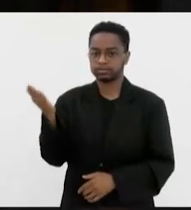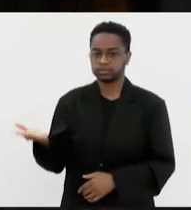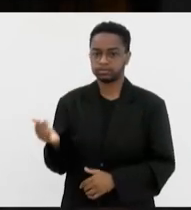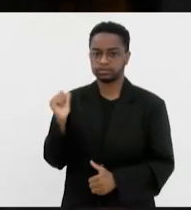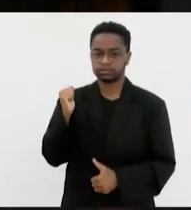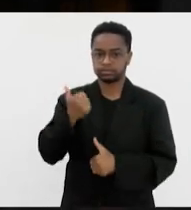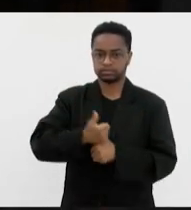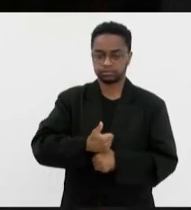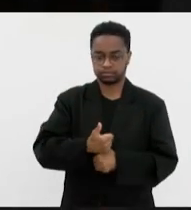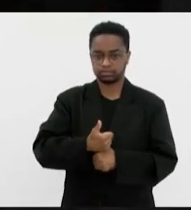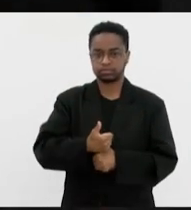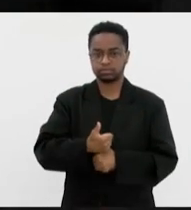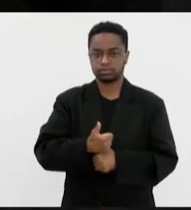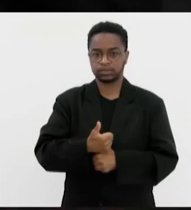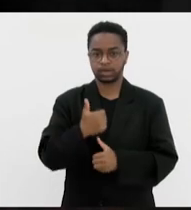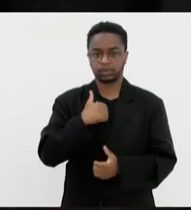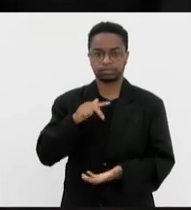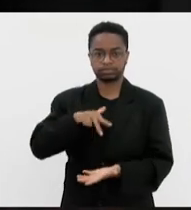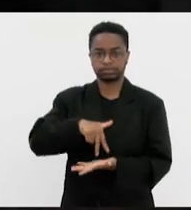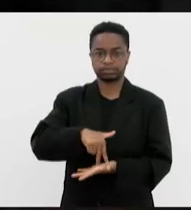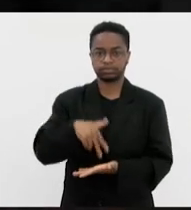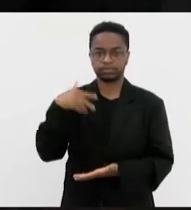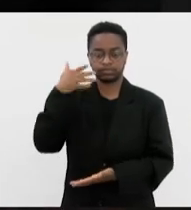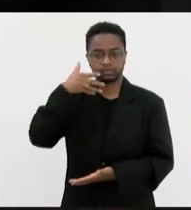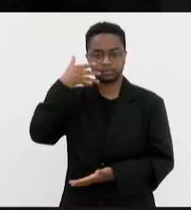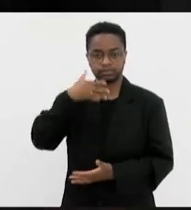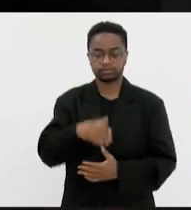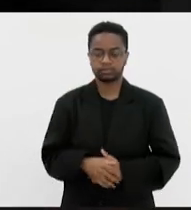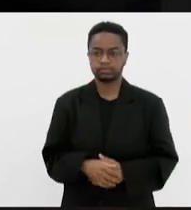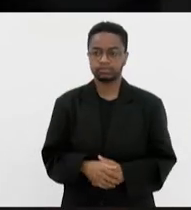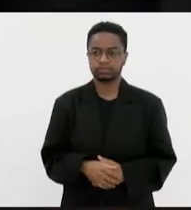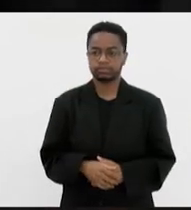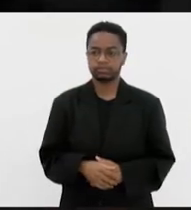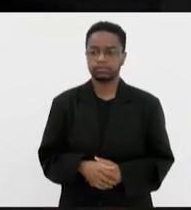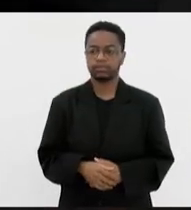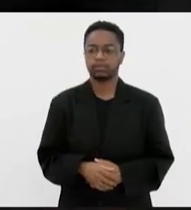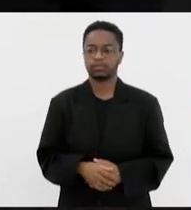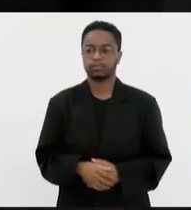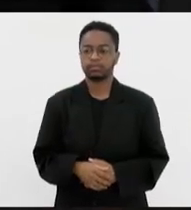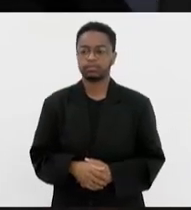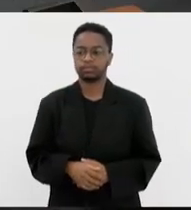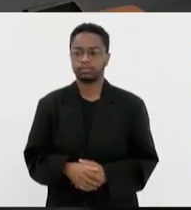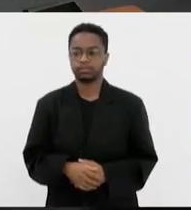assumir a presidência dos trabalhos para que eu faça uso da palavra.